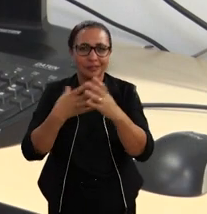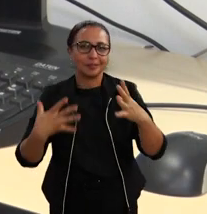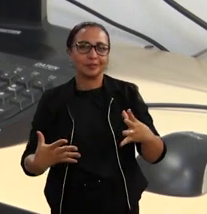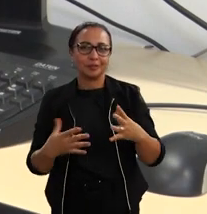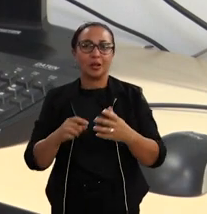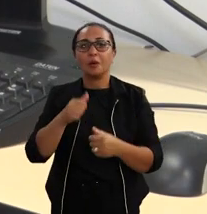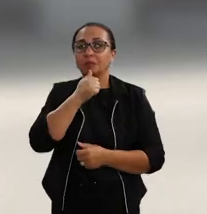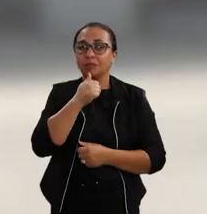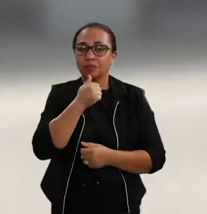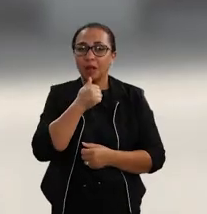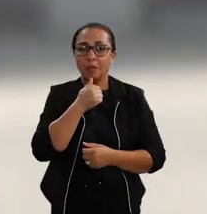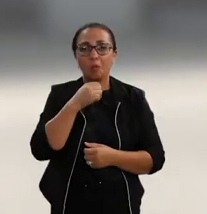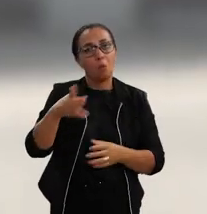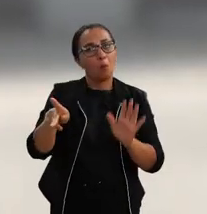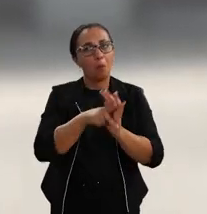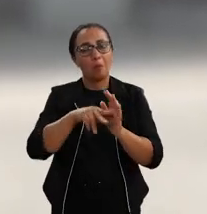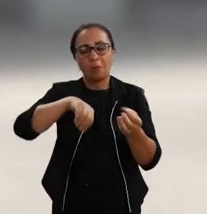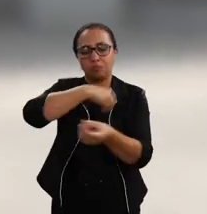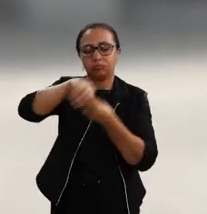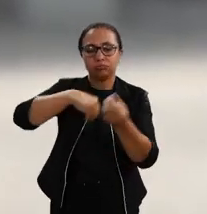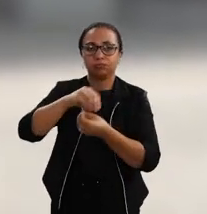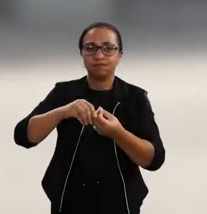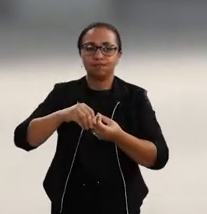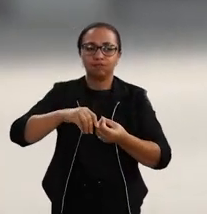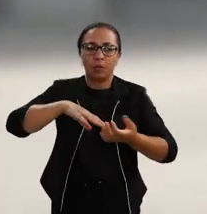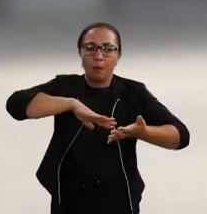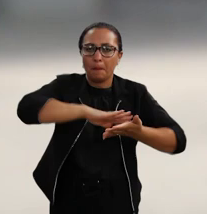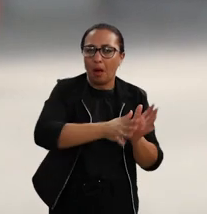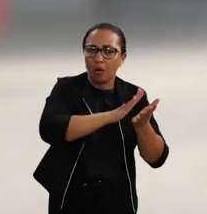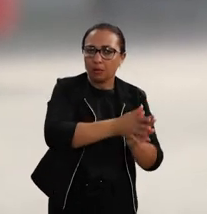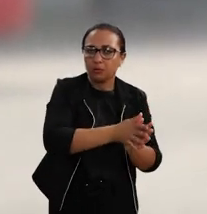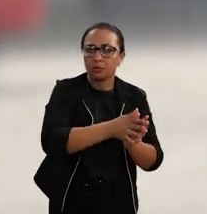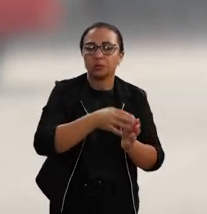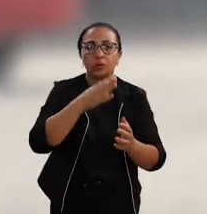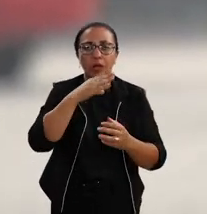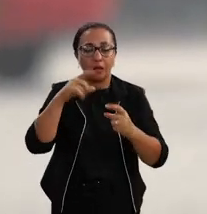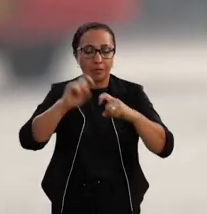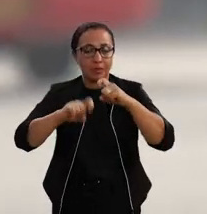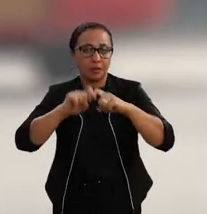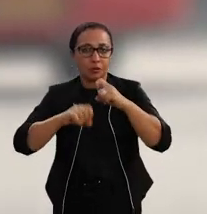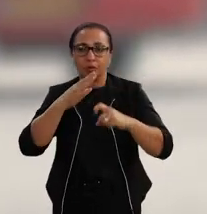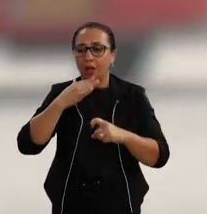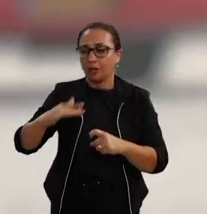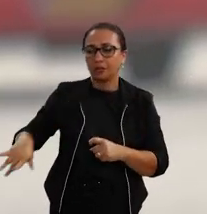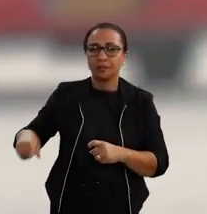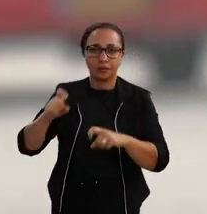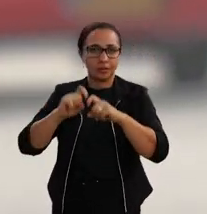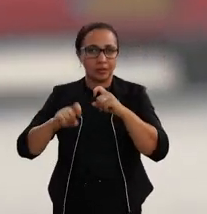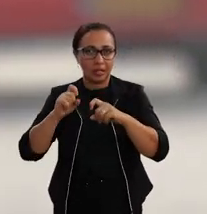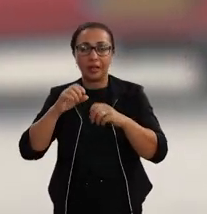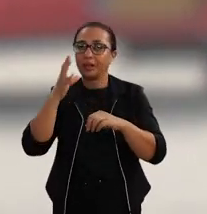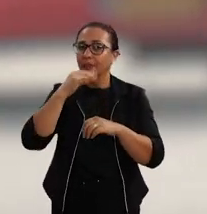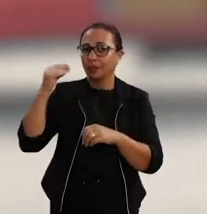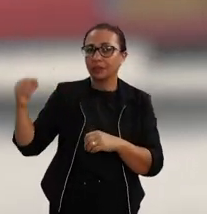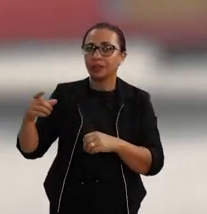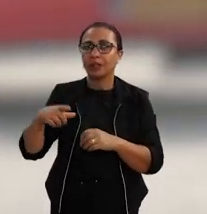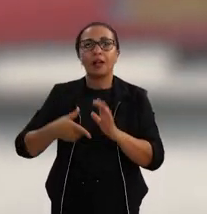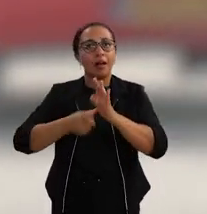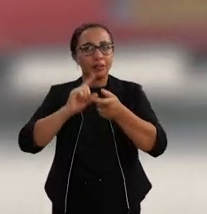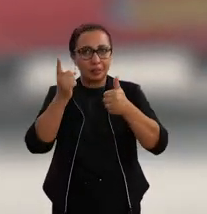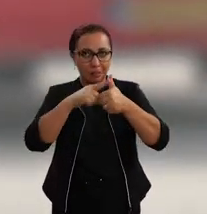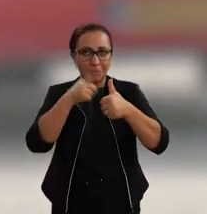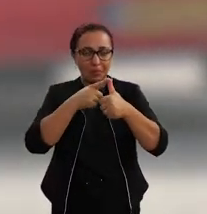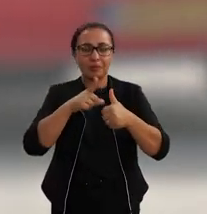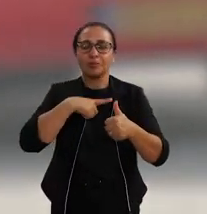Por exemplo, o próprio envolvimento dele com a exploração sexual de crianças e adolescentes, na primeira edição, tinha um